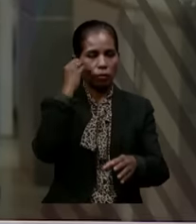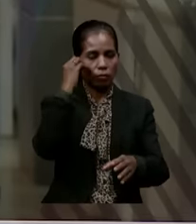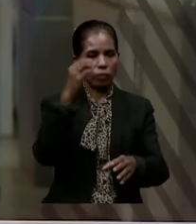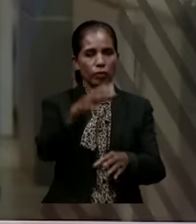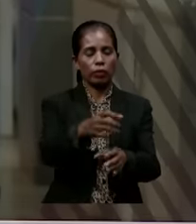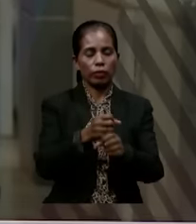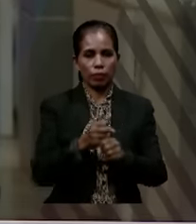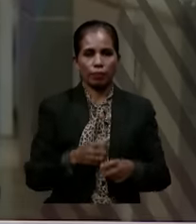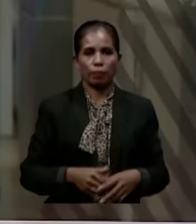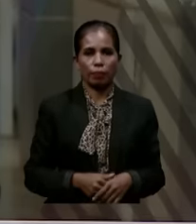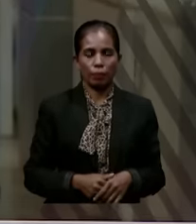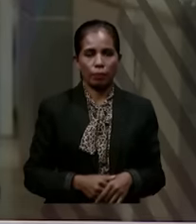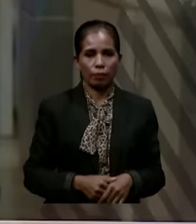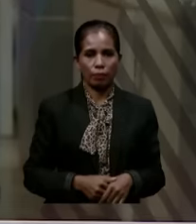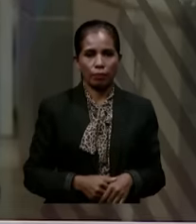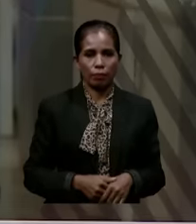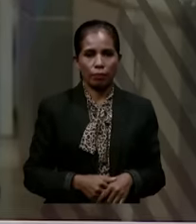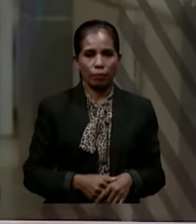fatin.